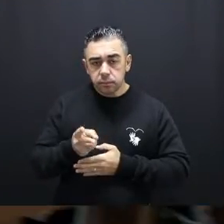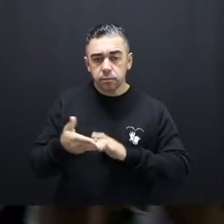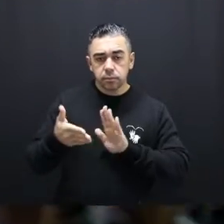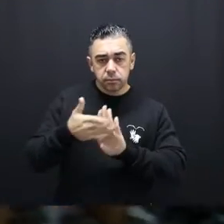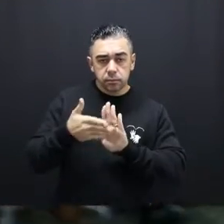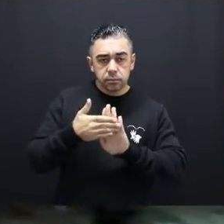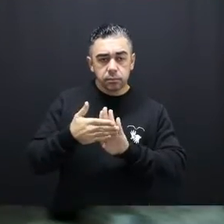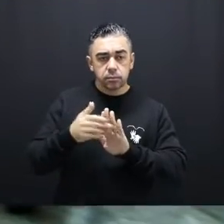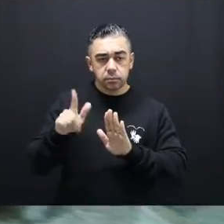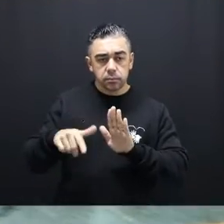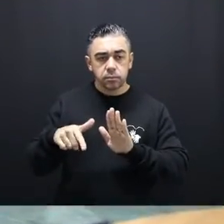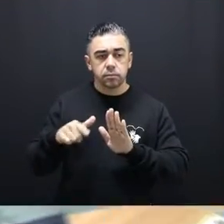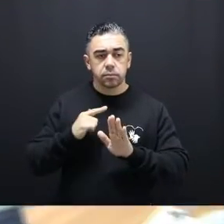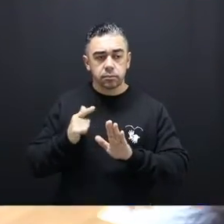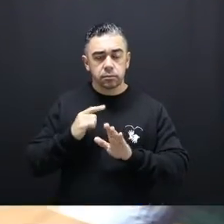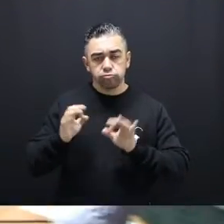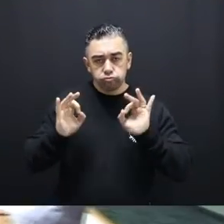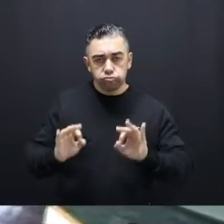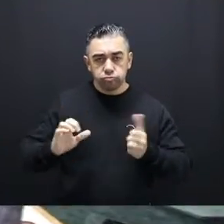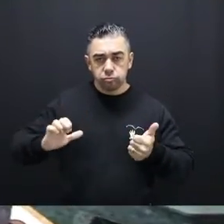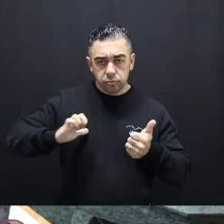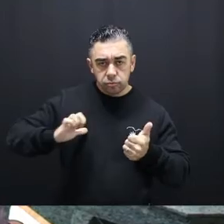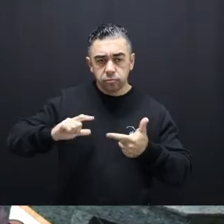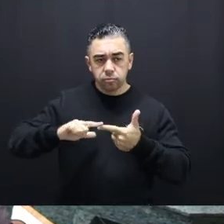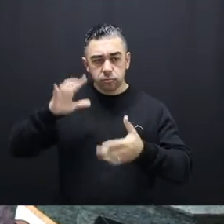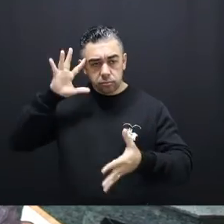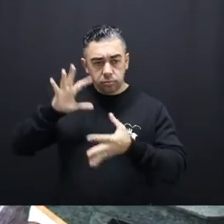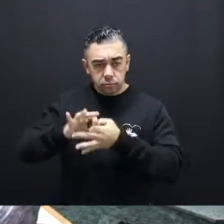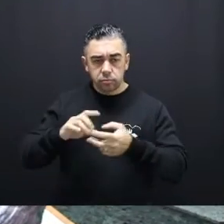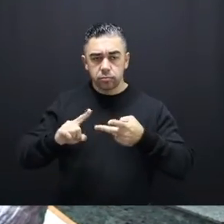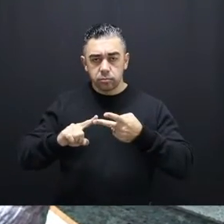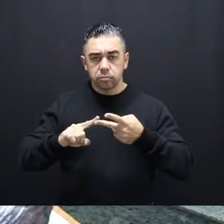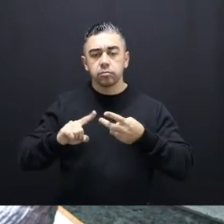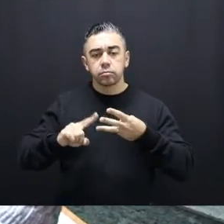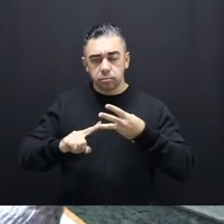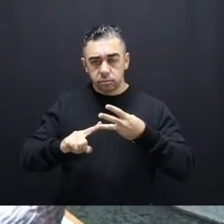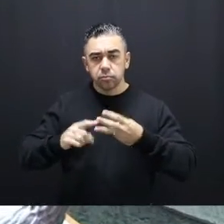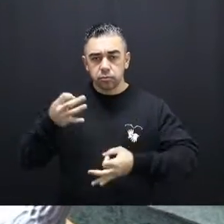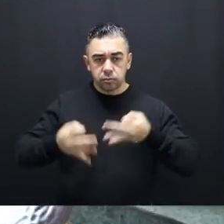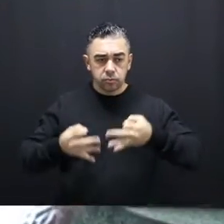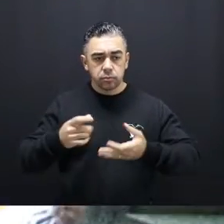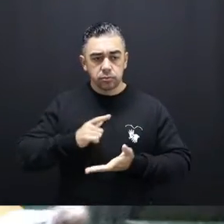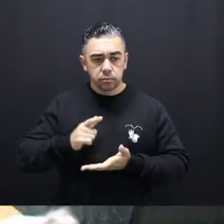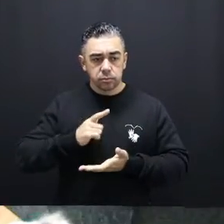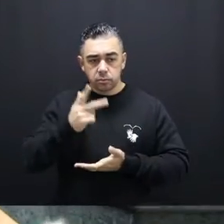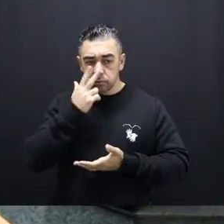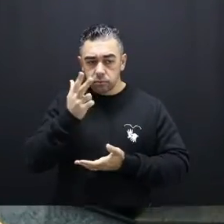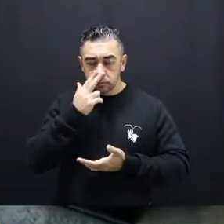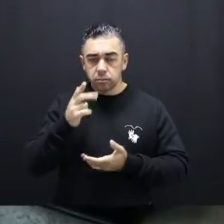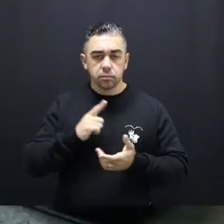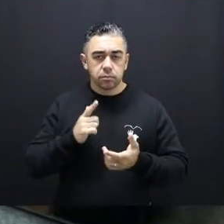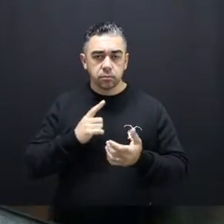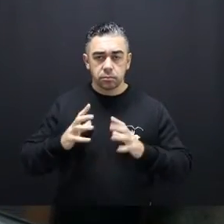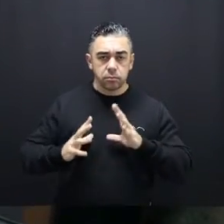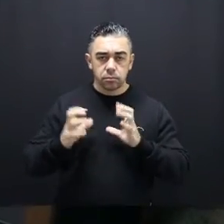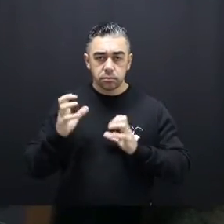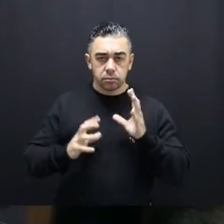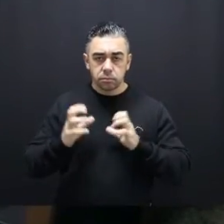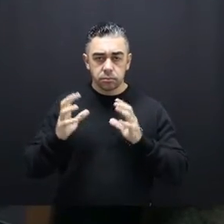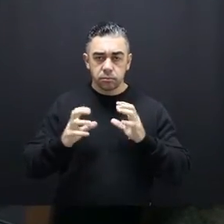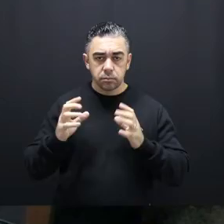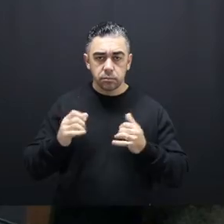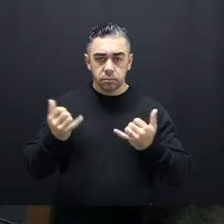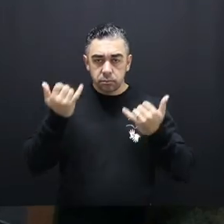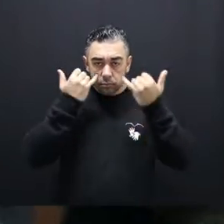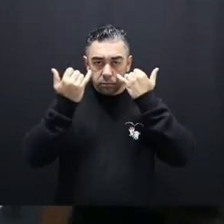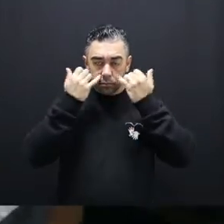posicionamento aqui pela coerência ética lógica e jurídica Mas o que eu tô vendo aqui que tá parecendo uma queda de braço e a